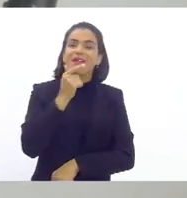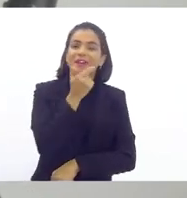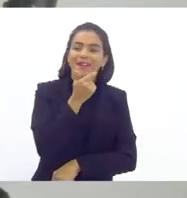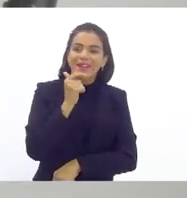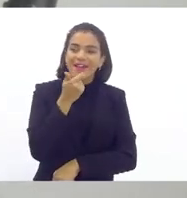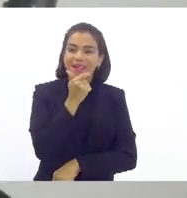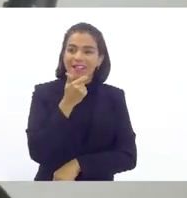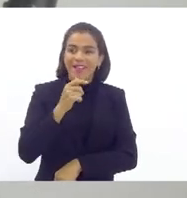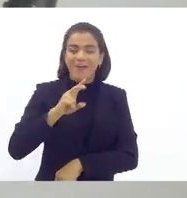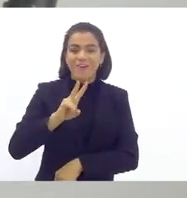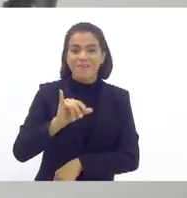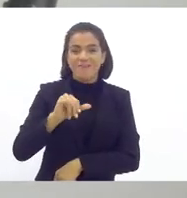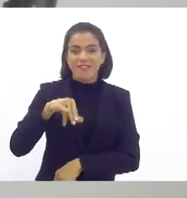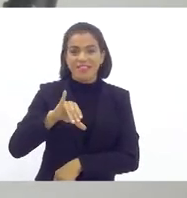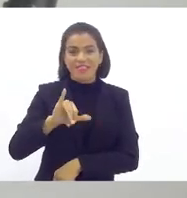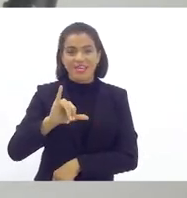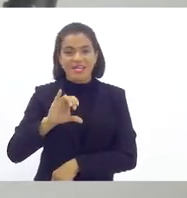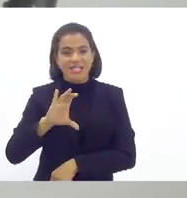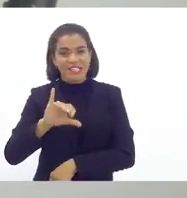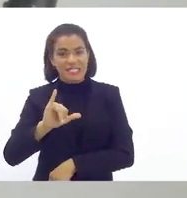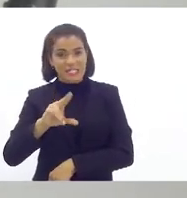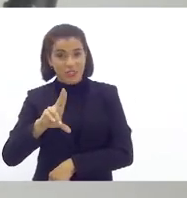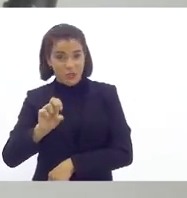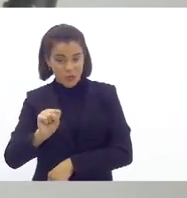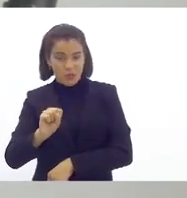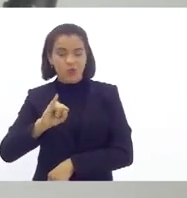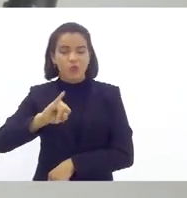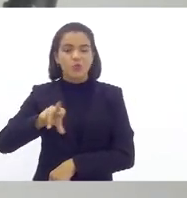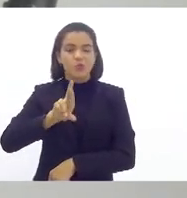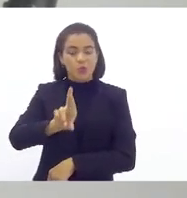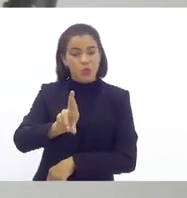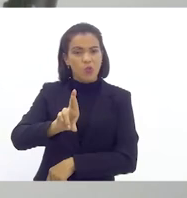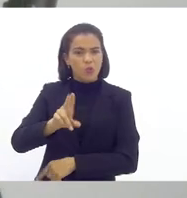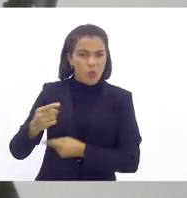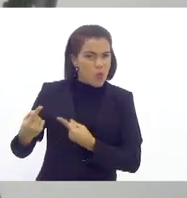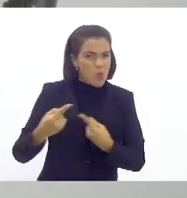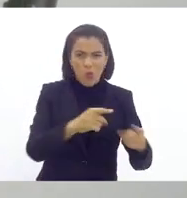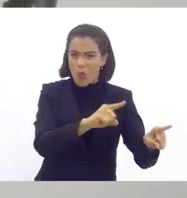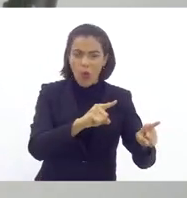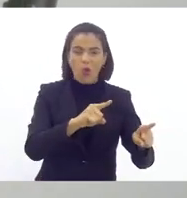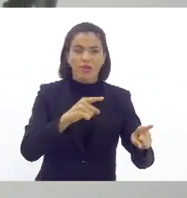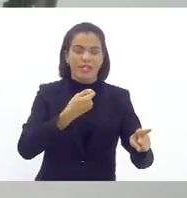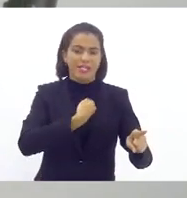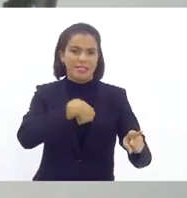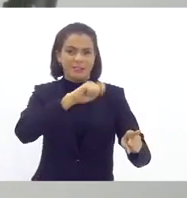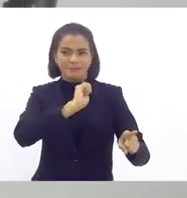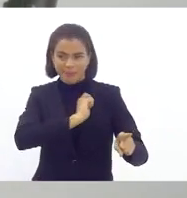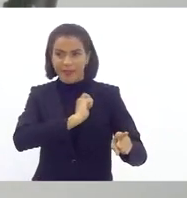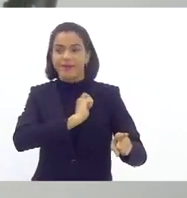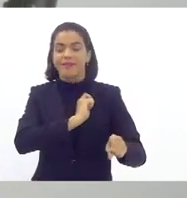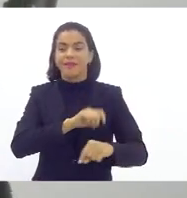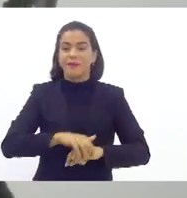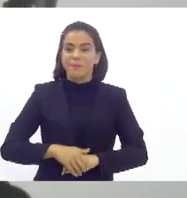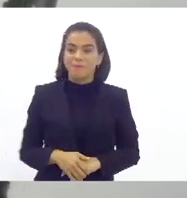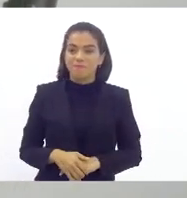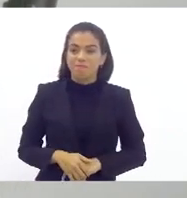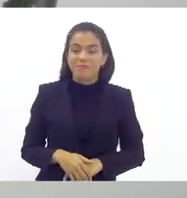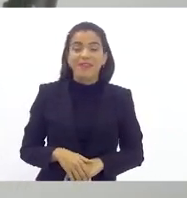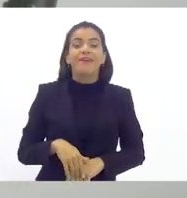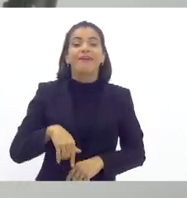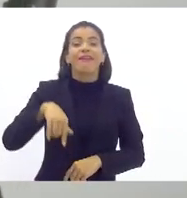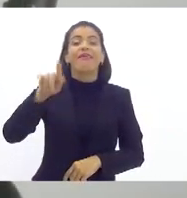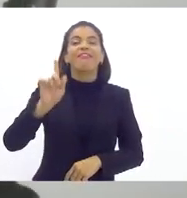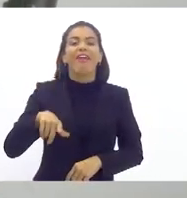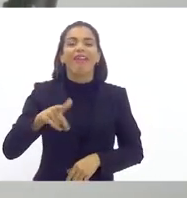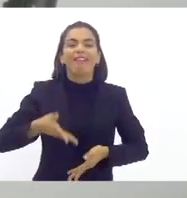a La Liga, contra um país inteiro que hoje está querendo acabar com sua história e sua trajetória. E quem